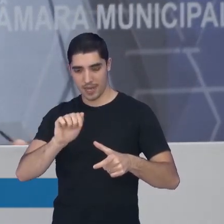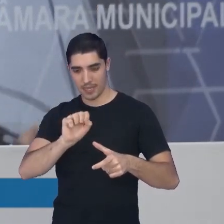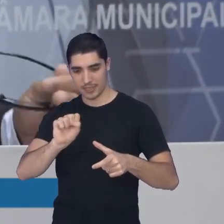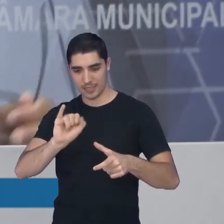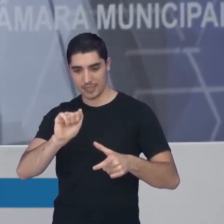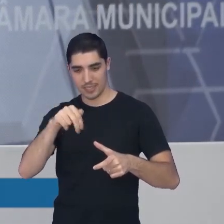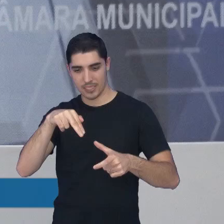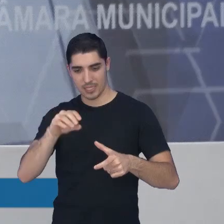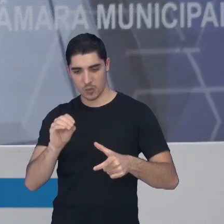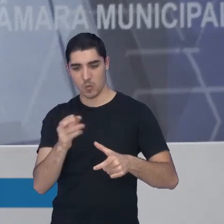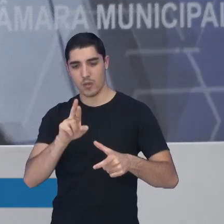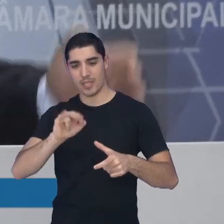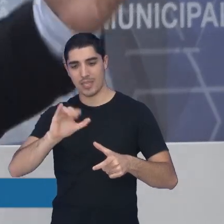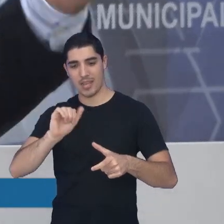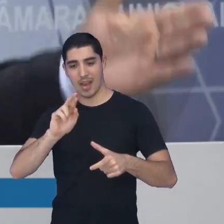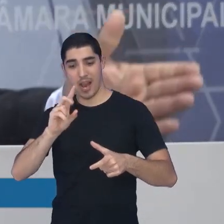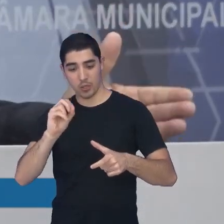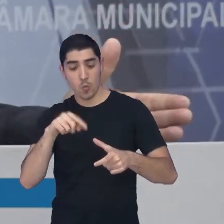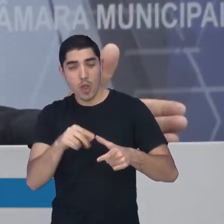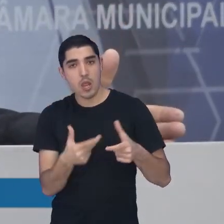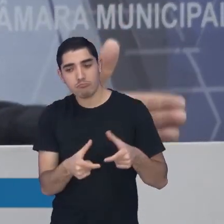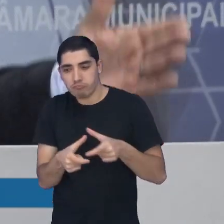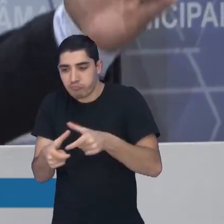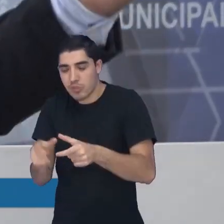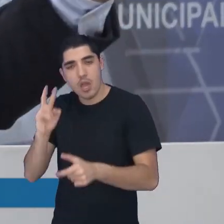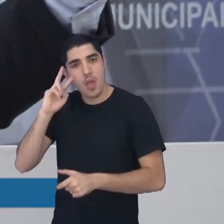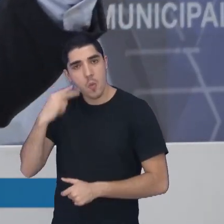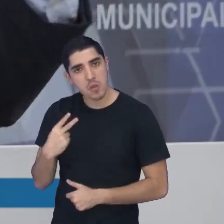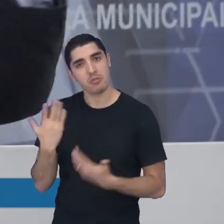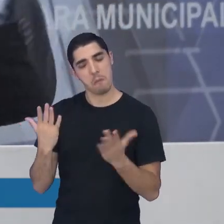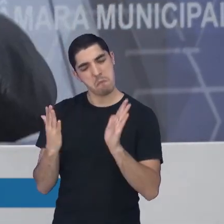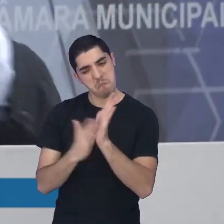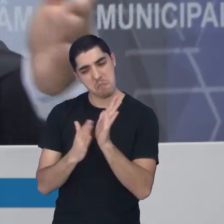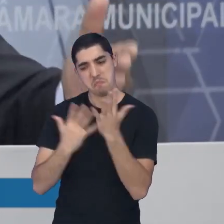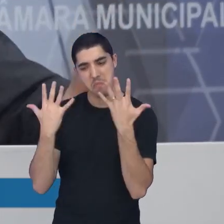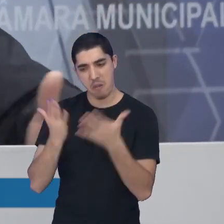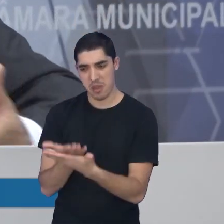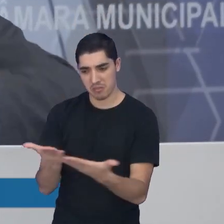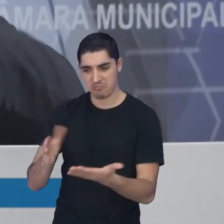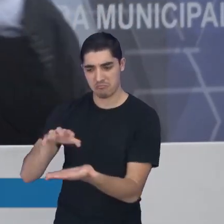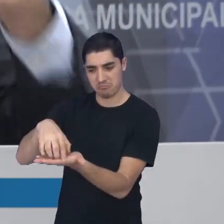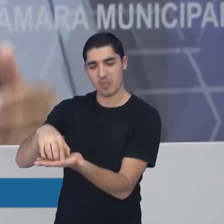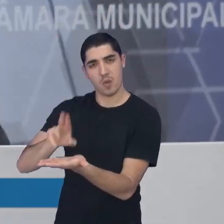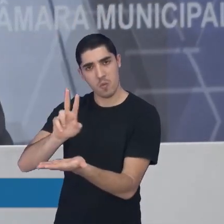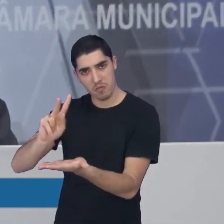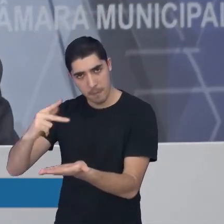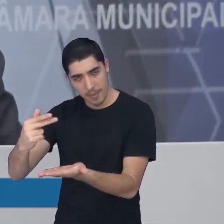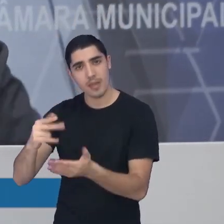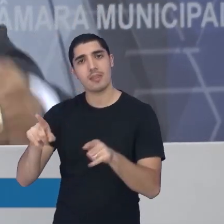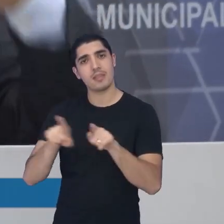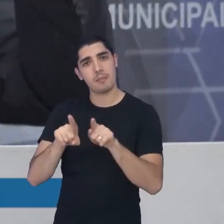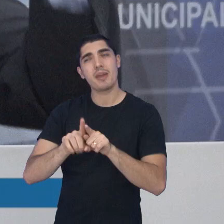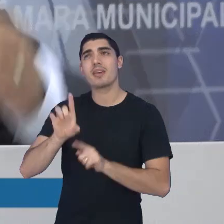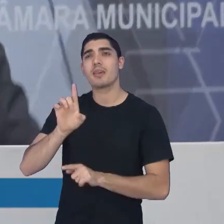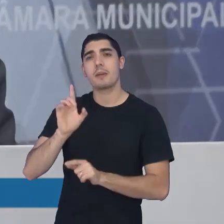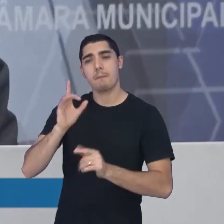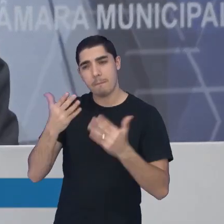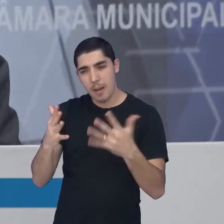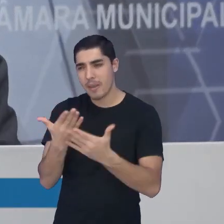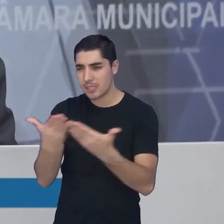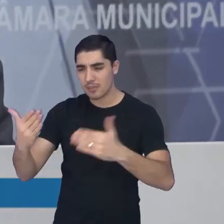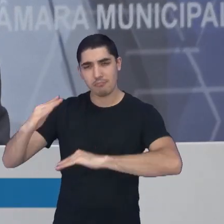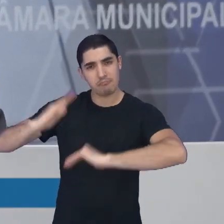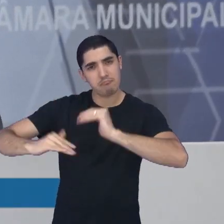deixam um legado para a nossa cidade. Parabéns, Univap, parabéns aos profissionais do direito e que Deus possa cada vez mais